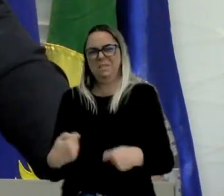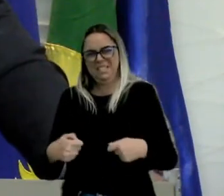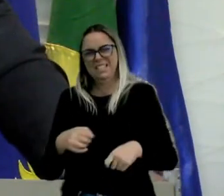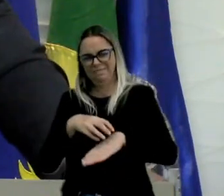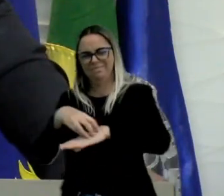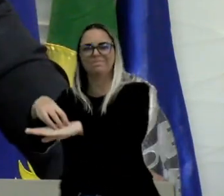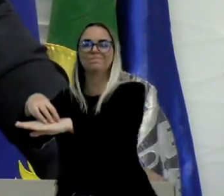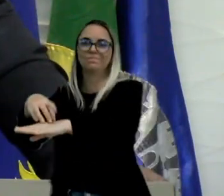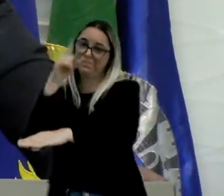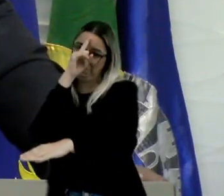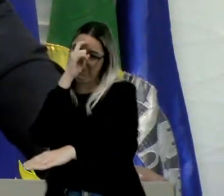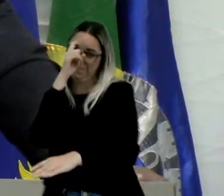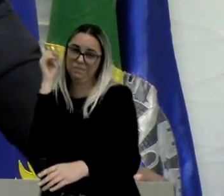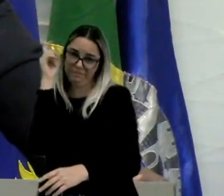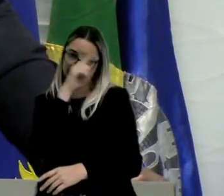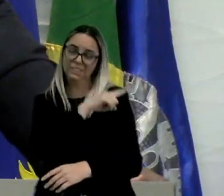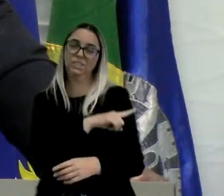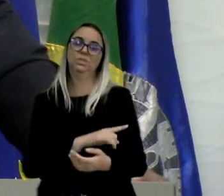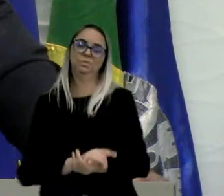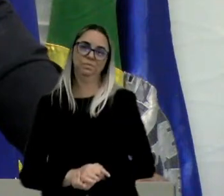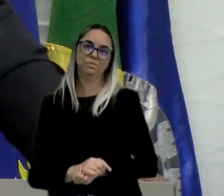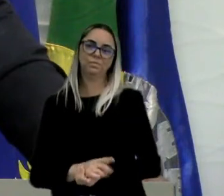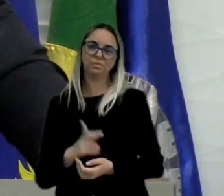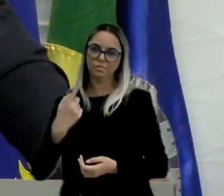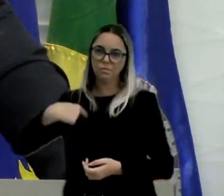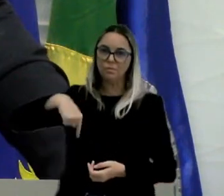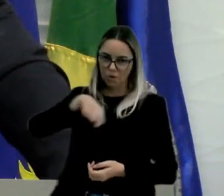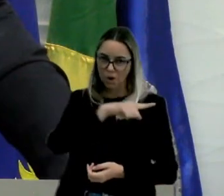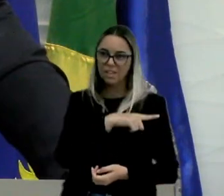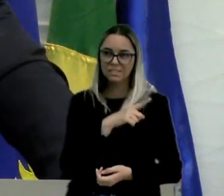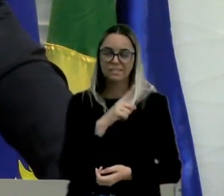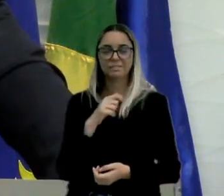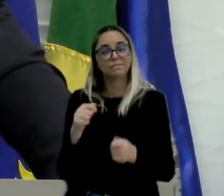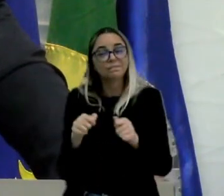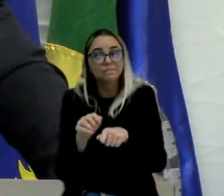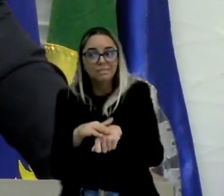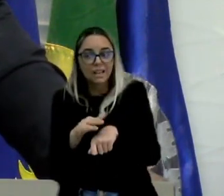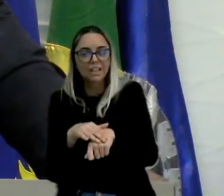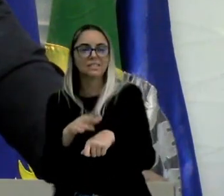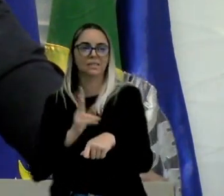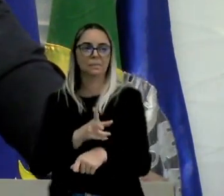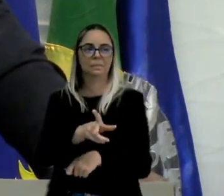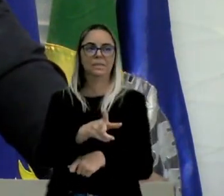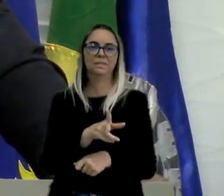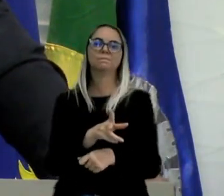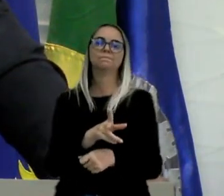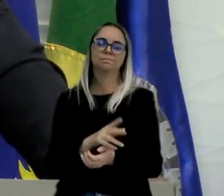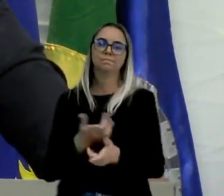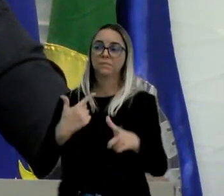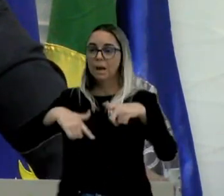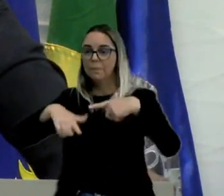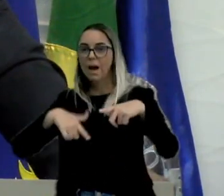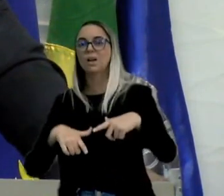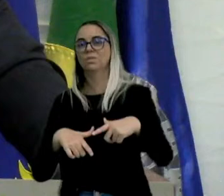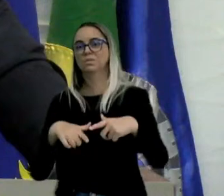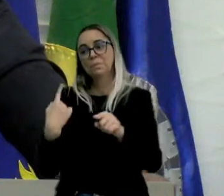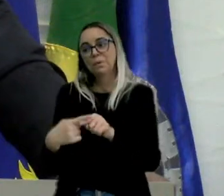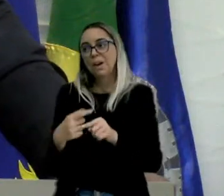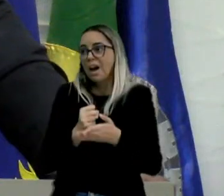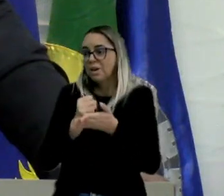o hospital isso a gente tem sempre feito e eles têm feito esse trabalho para ajudar